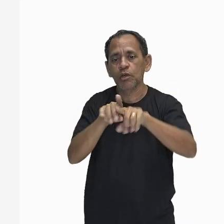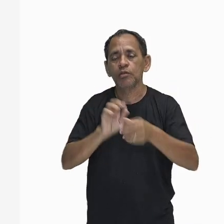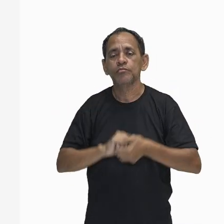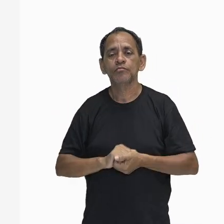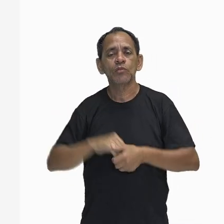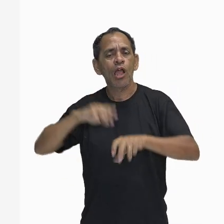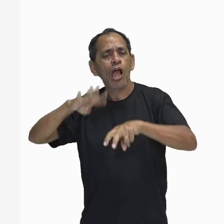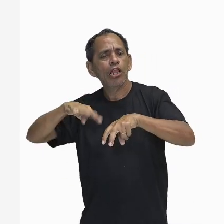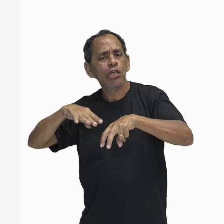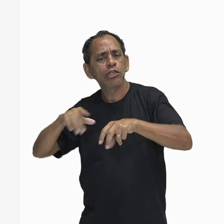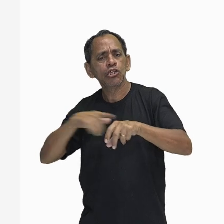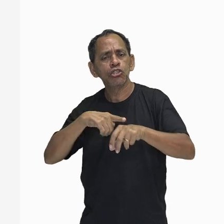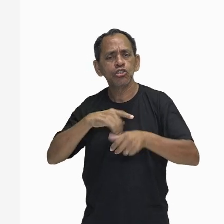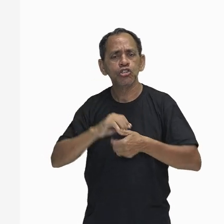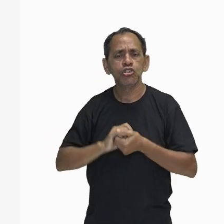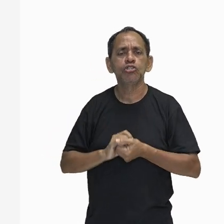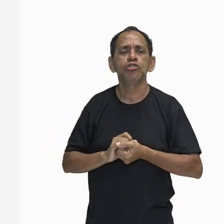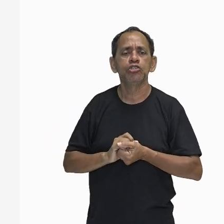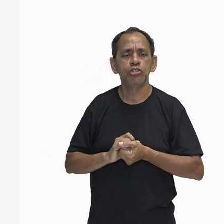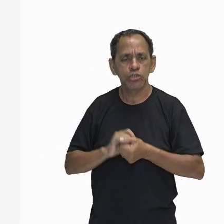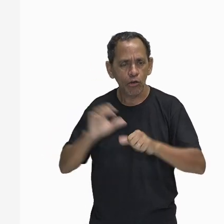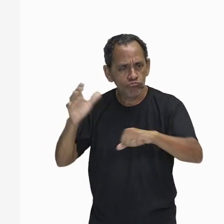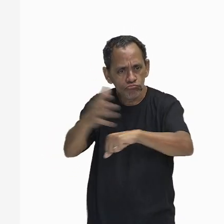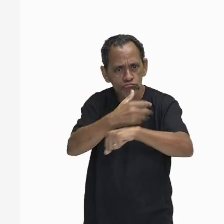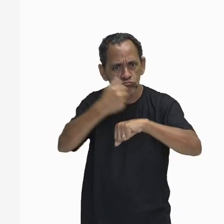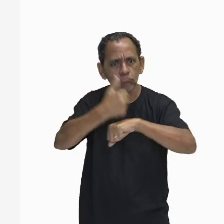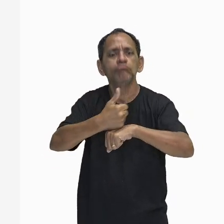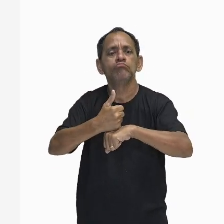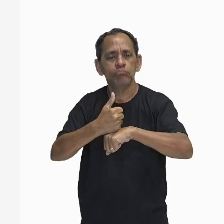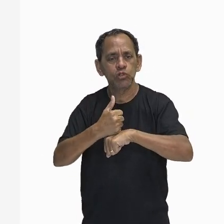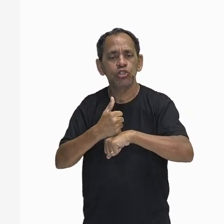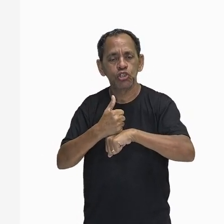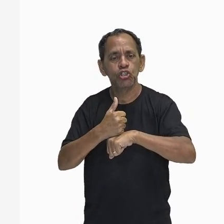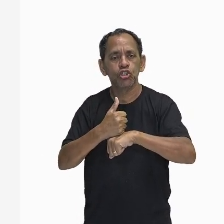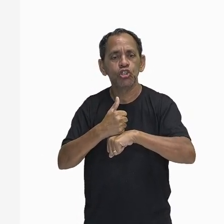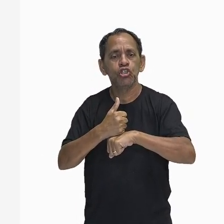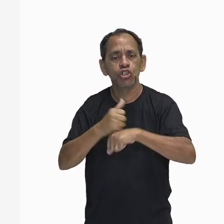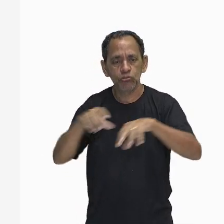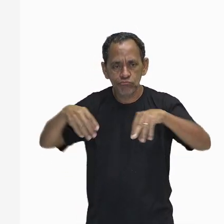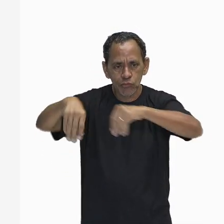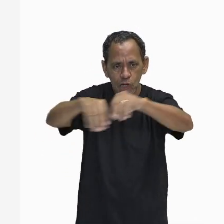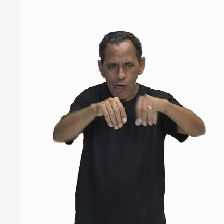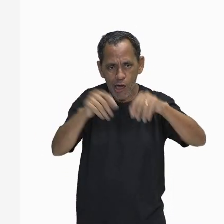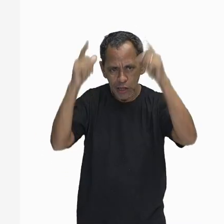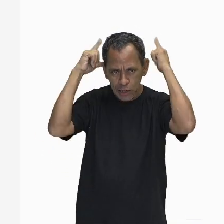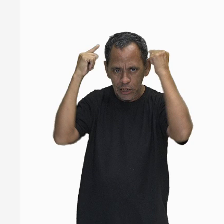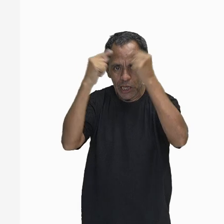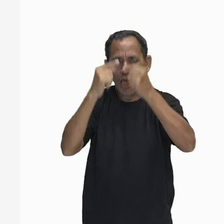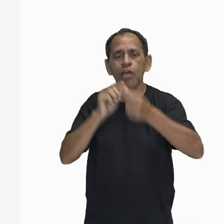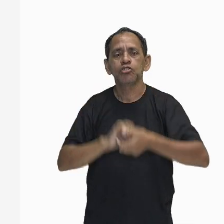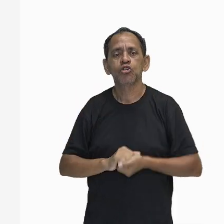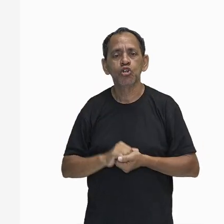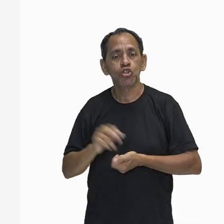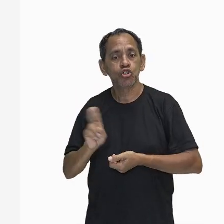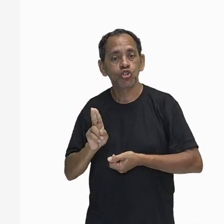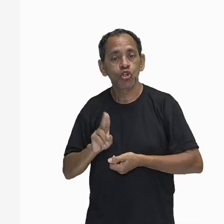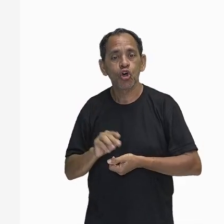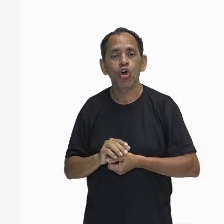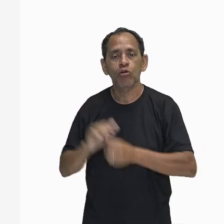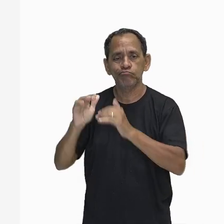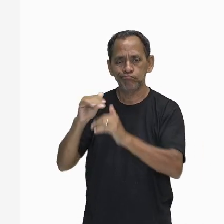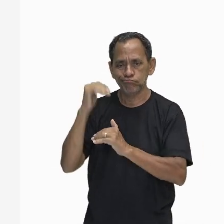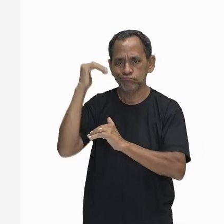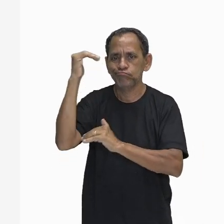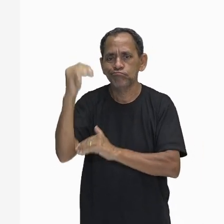gente, ilustra o domínio de Creta sobre o território grego. O nome do monstro deriva do nome dos soberanos